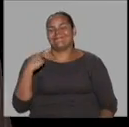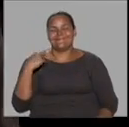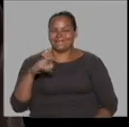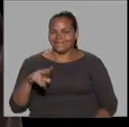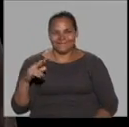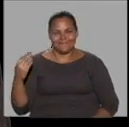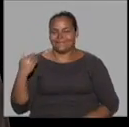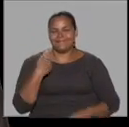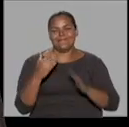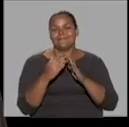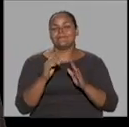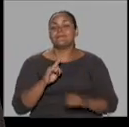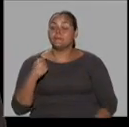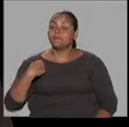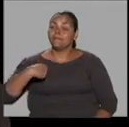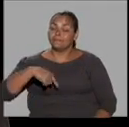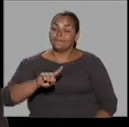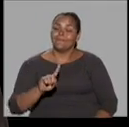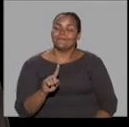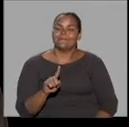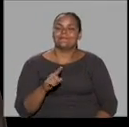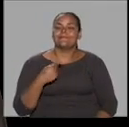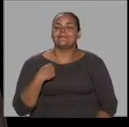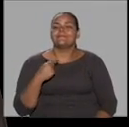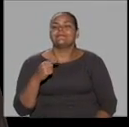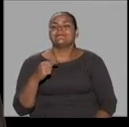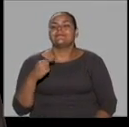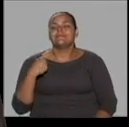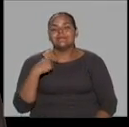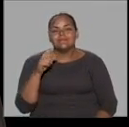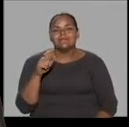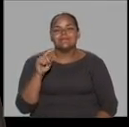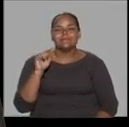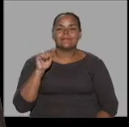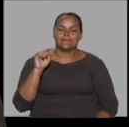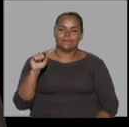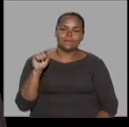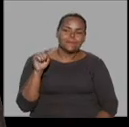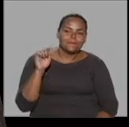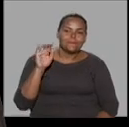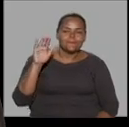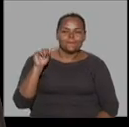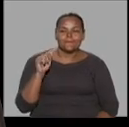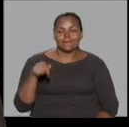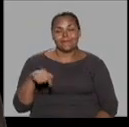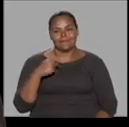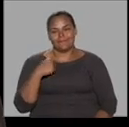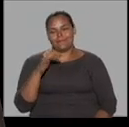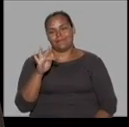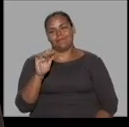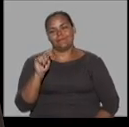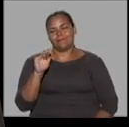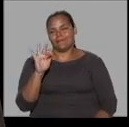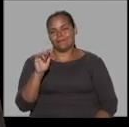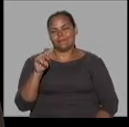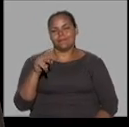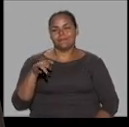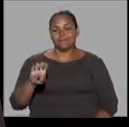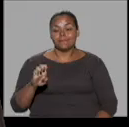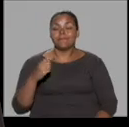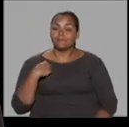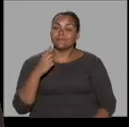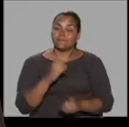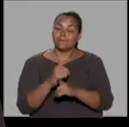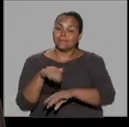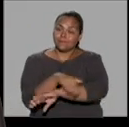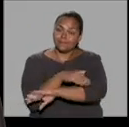Exatamente. E eu passei, eu fui. Bati no interfone dele, aí liguei pra ele, eu falei, pô, aqui é o Felipe, pô, te encontrei na rua. Ele, quem